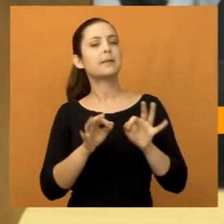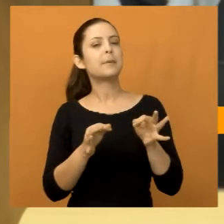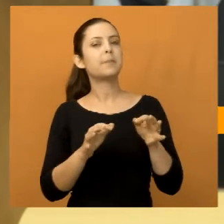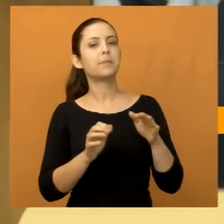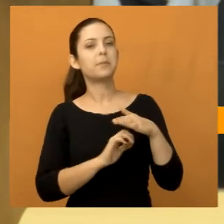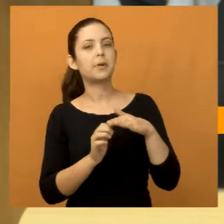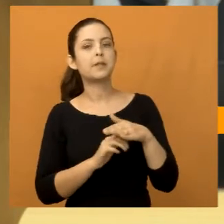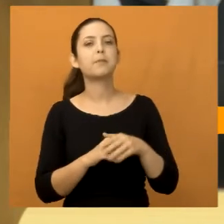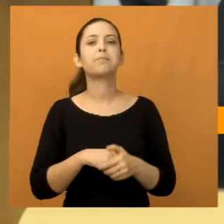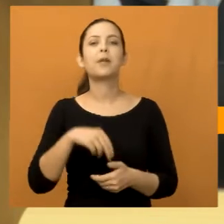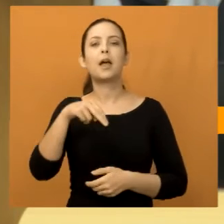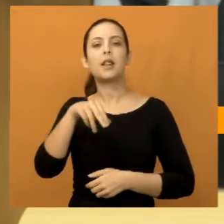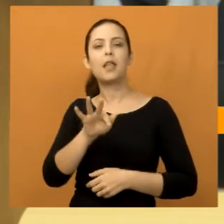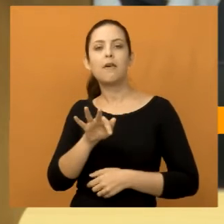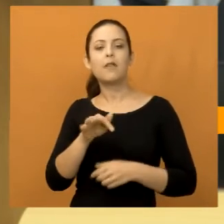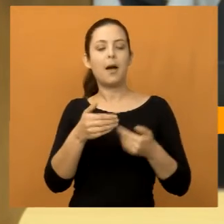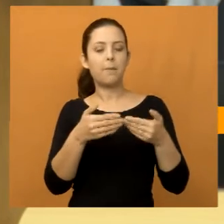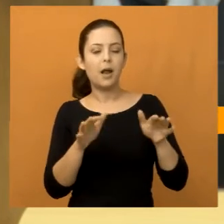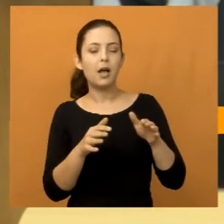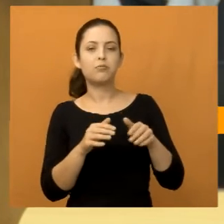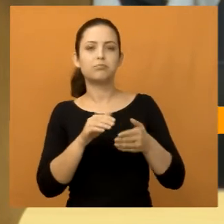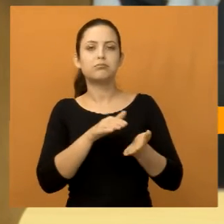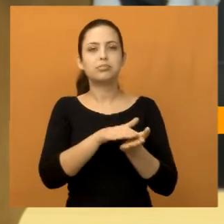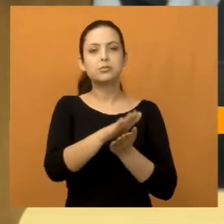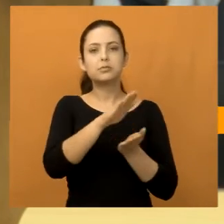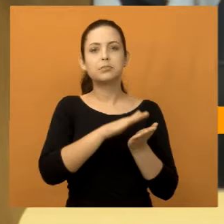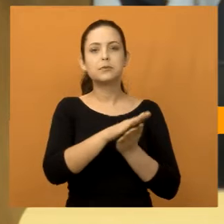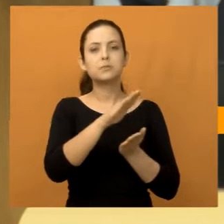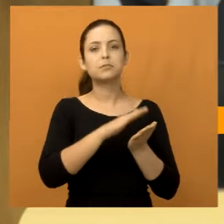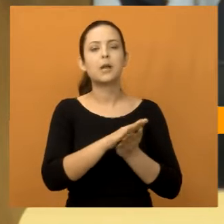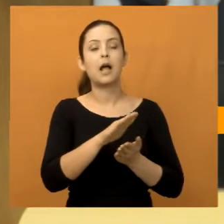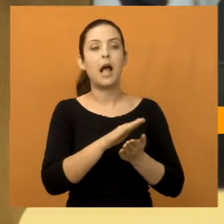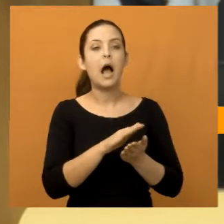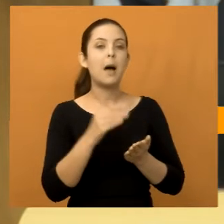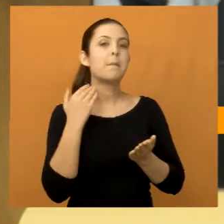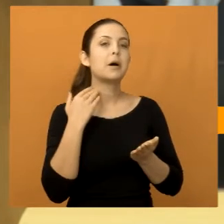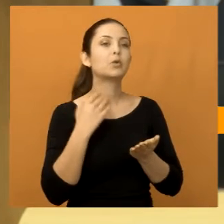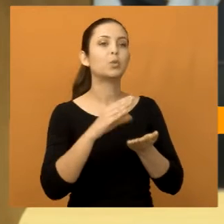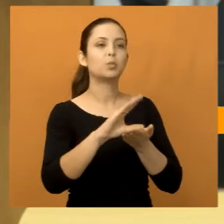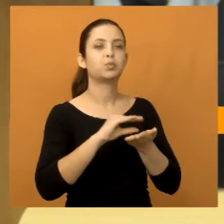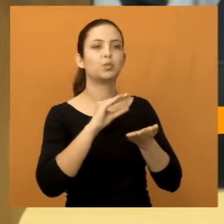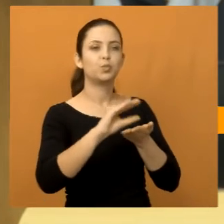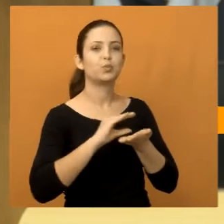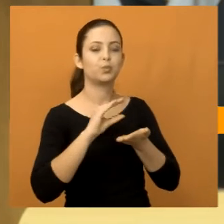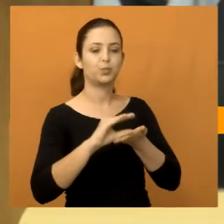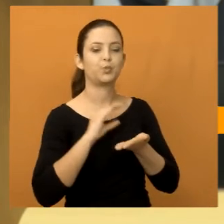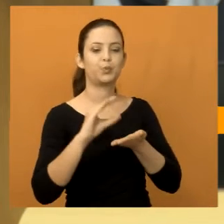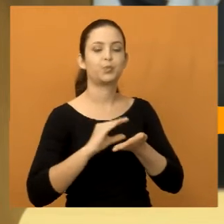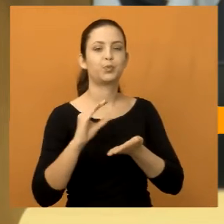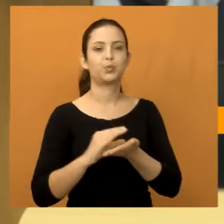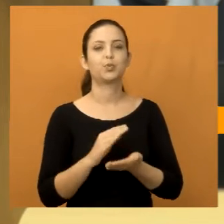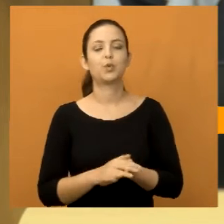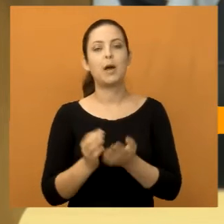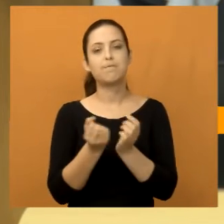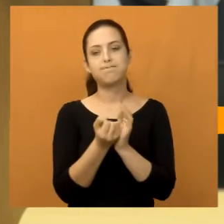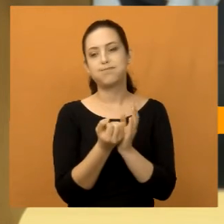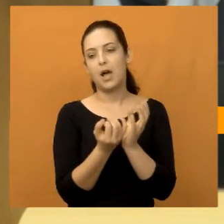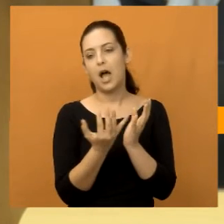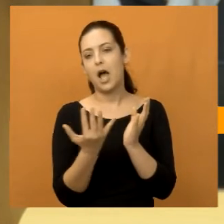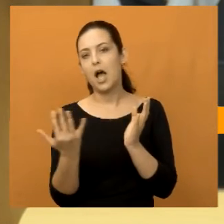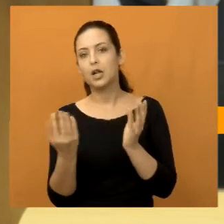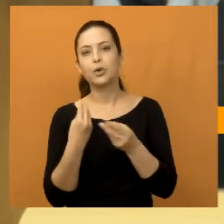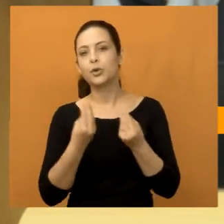poder tirar as notas fiscais para fazer esse recebimento. Esse recebimento, muitos deles foram